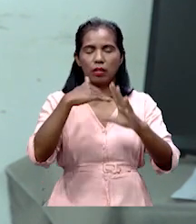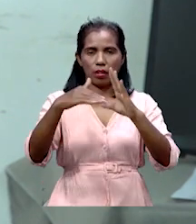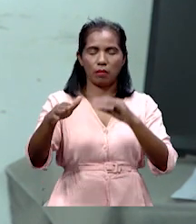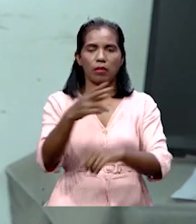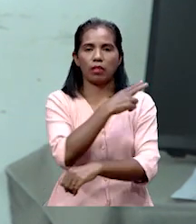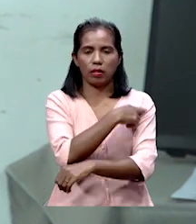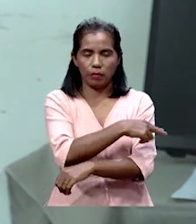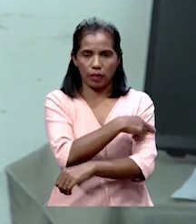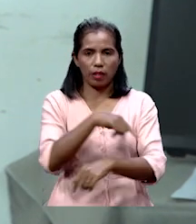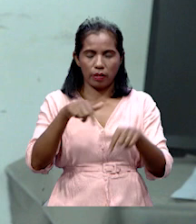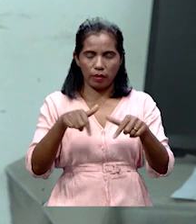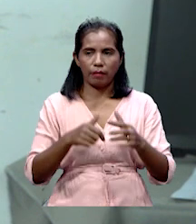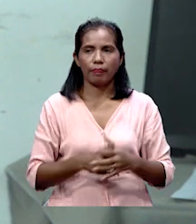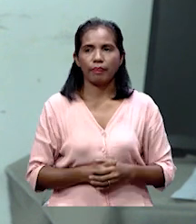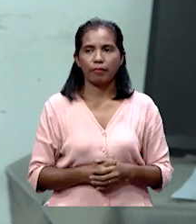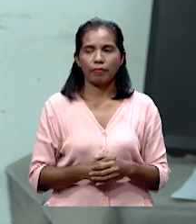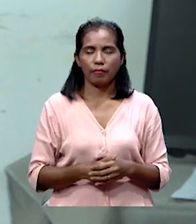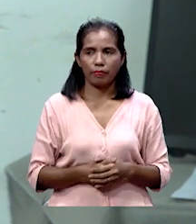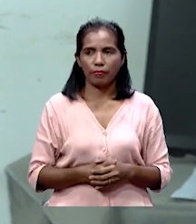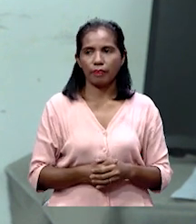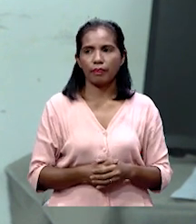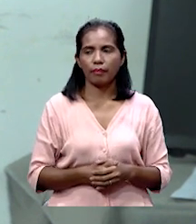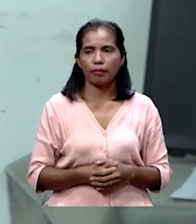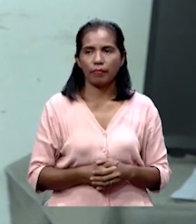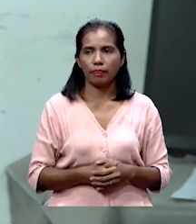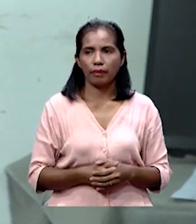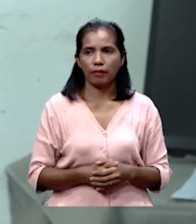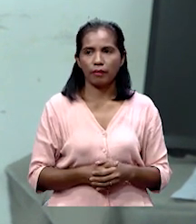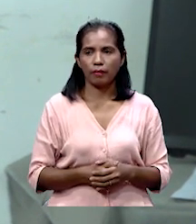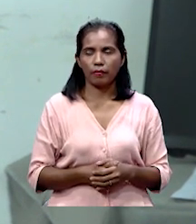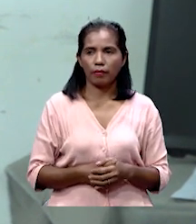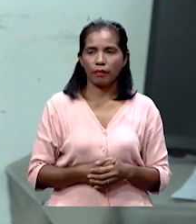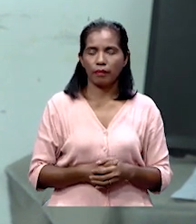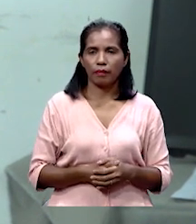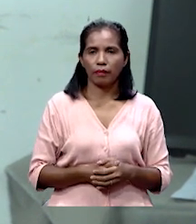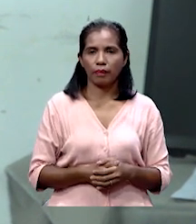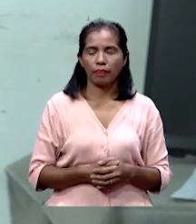pete kare kudira ba tapa orsamento ki dira ni be kumi ki tapa